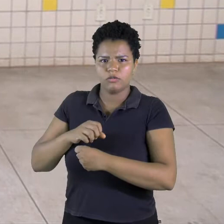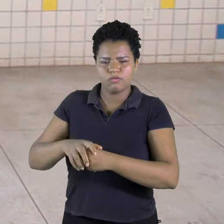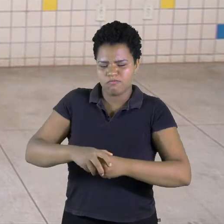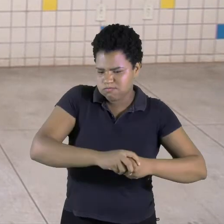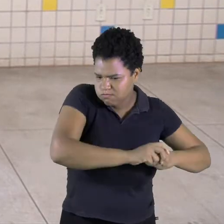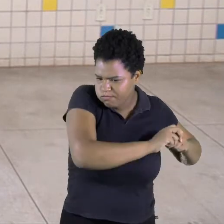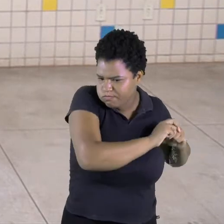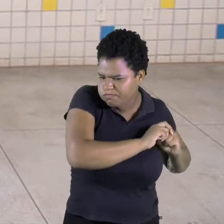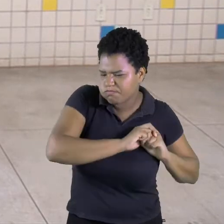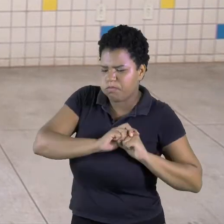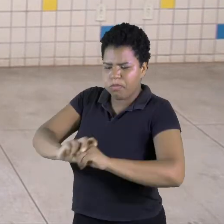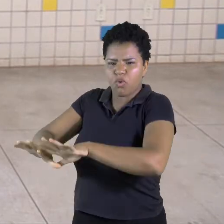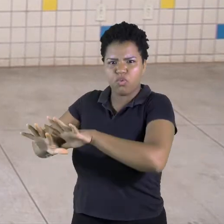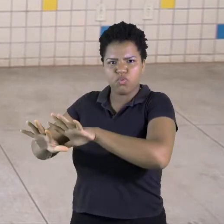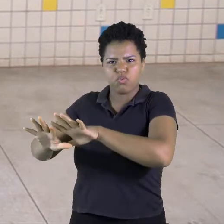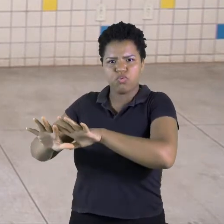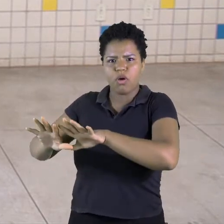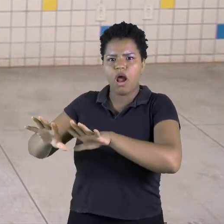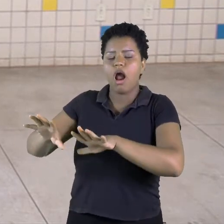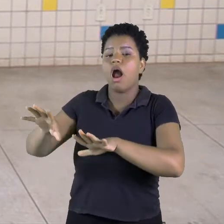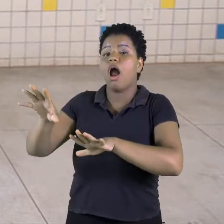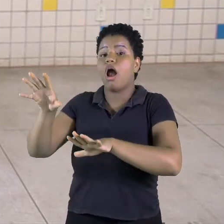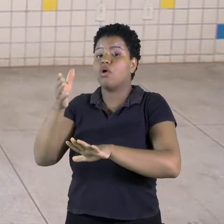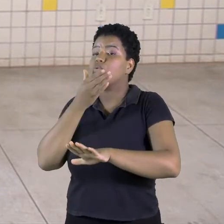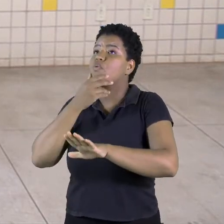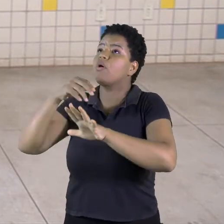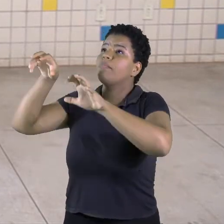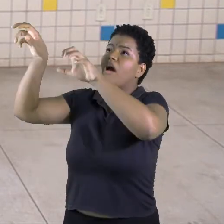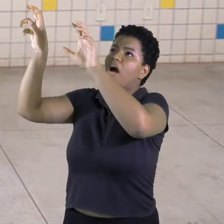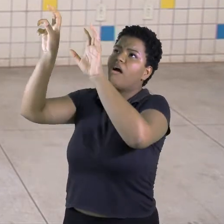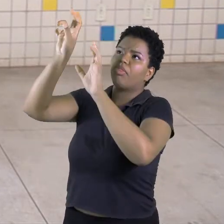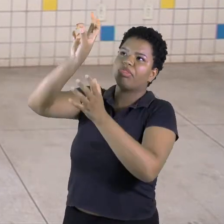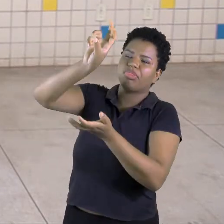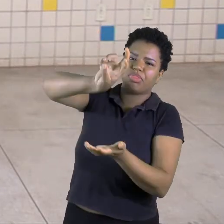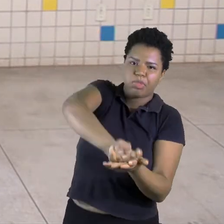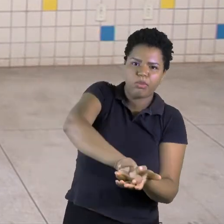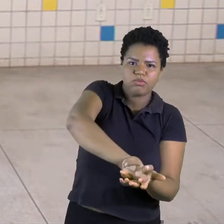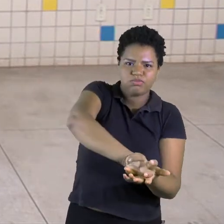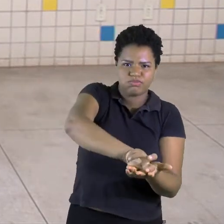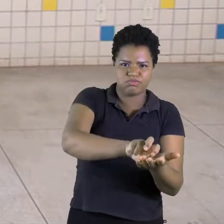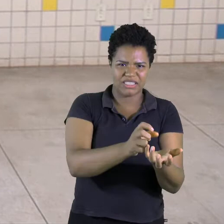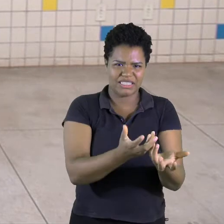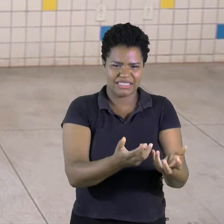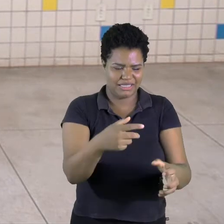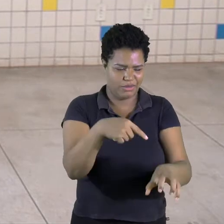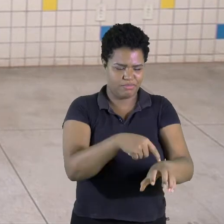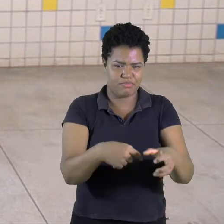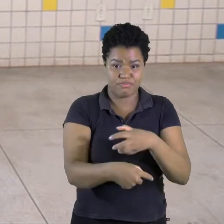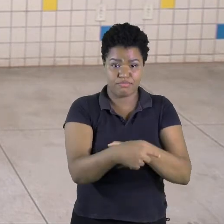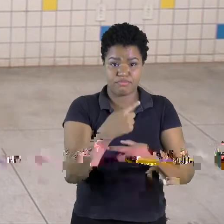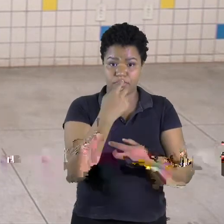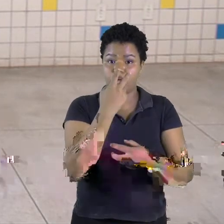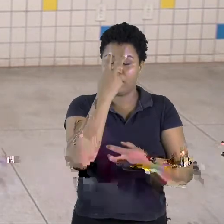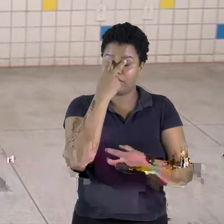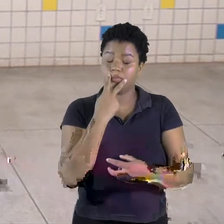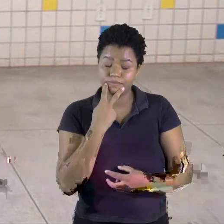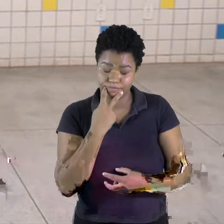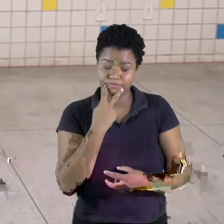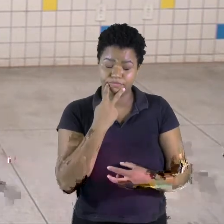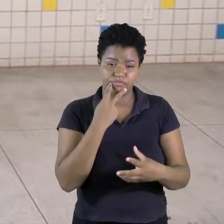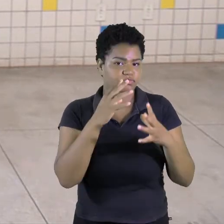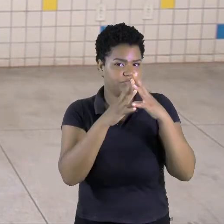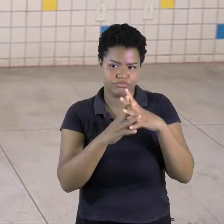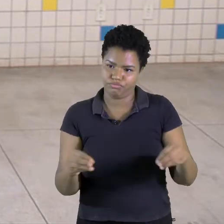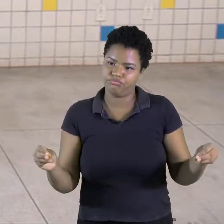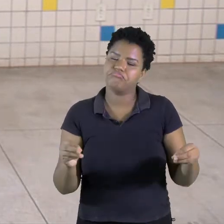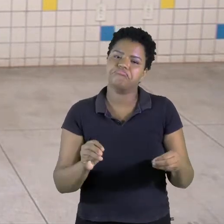jogou o príncipe lá de cima. Ele caiu nos arbustos, cheio de espinho, se machucou e ficou cego. E desapareceu, até